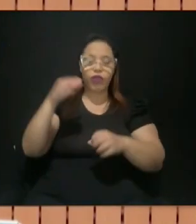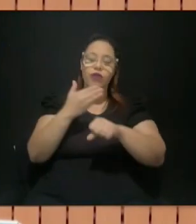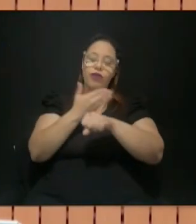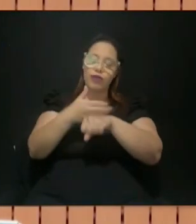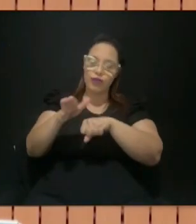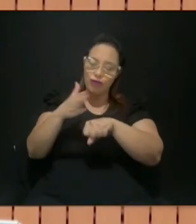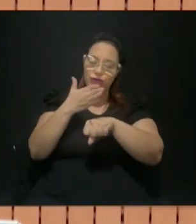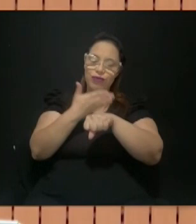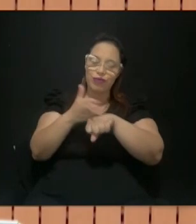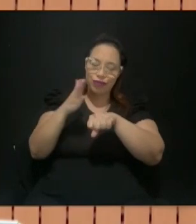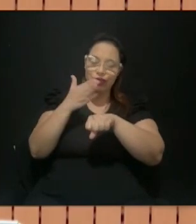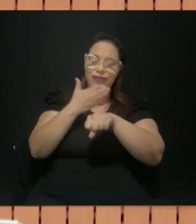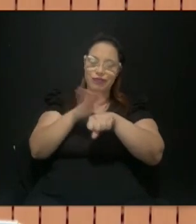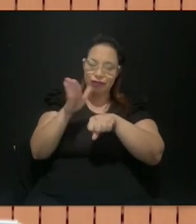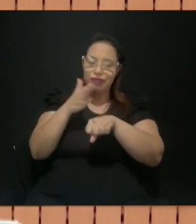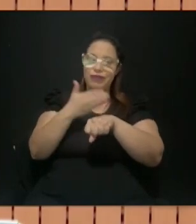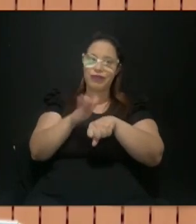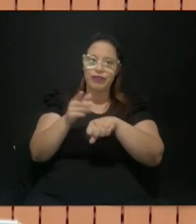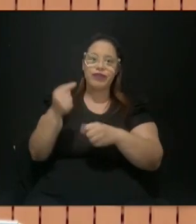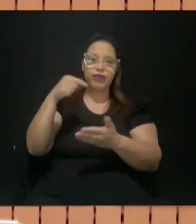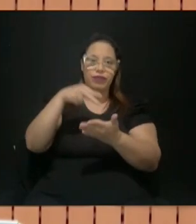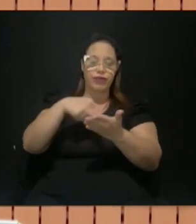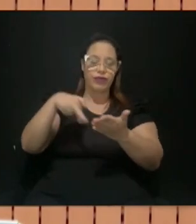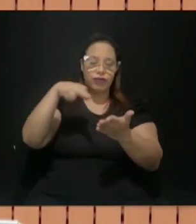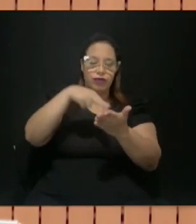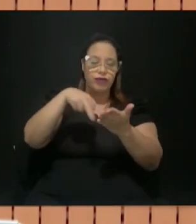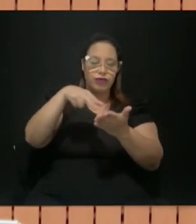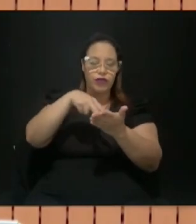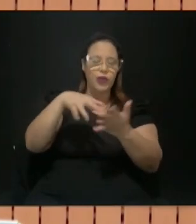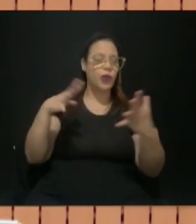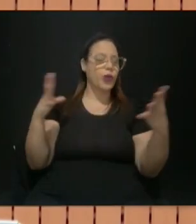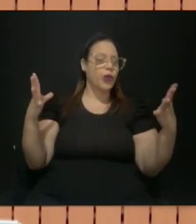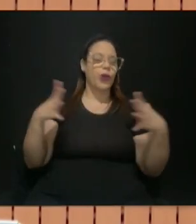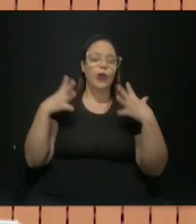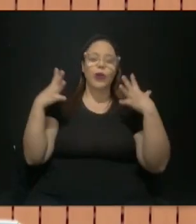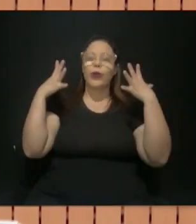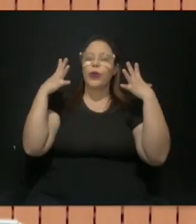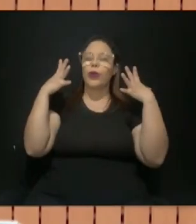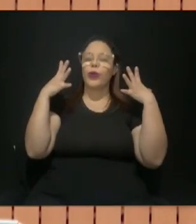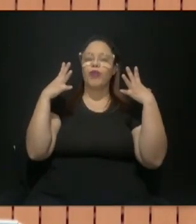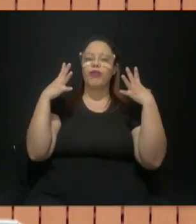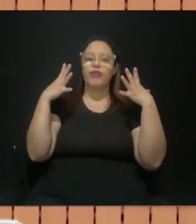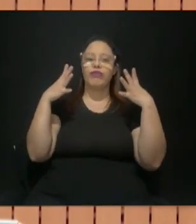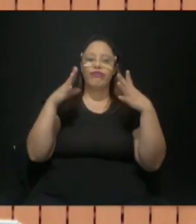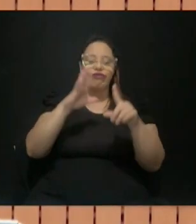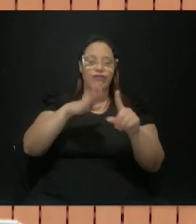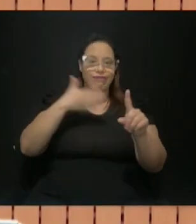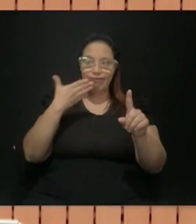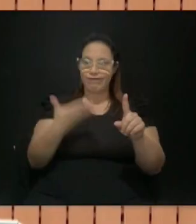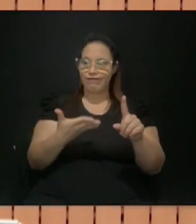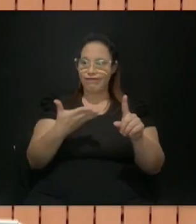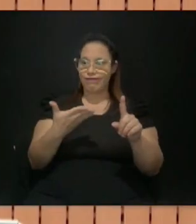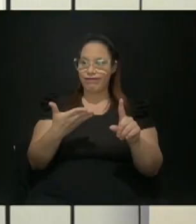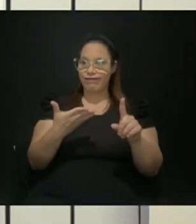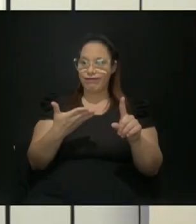vem hoje receber com muita alegria essa homenagem.